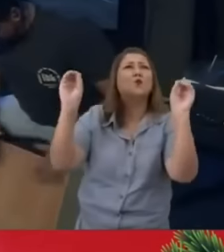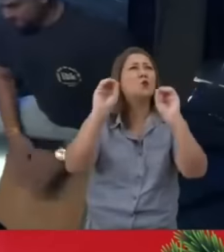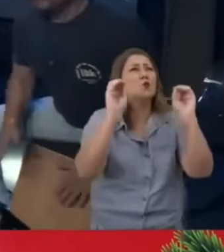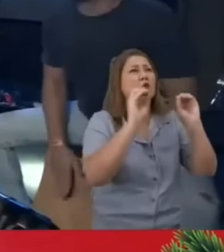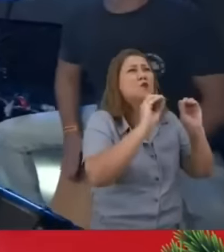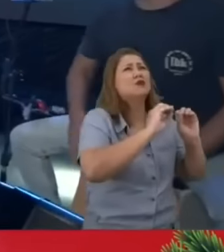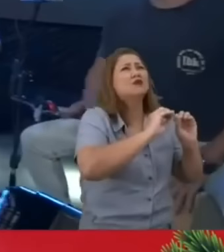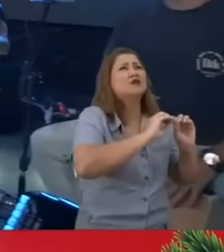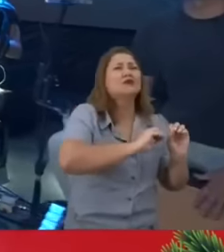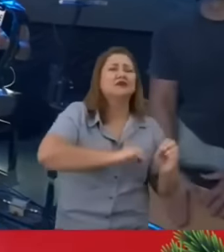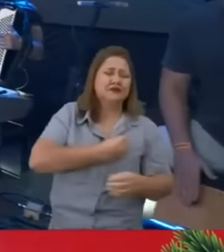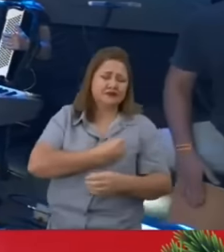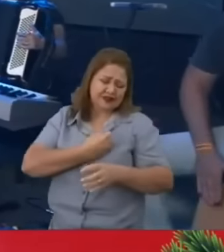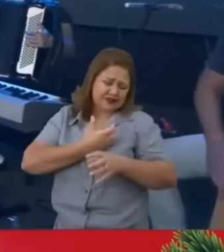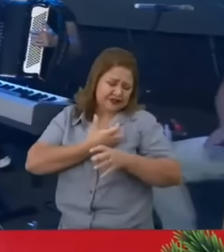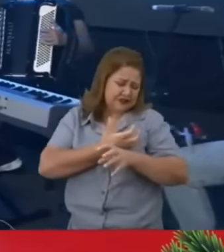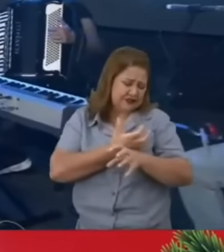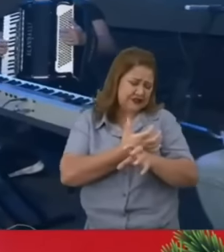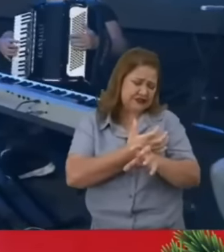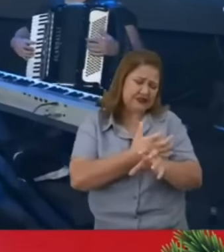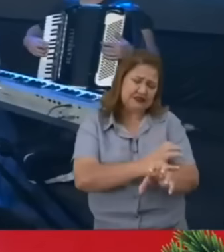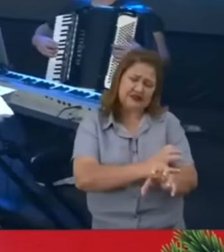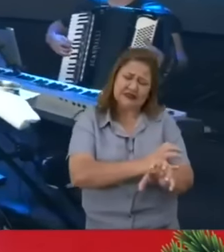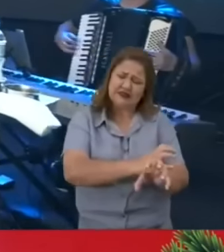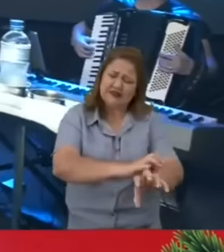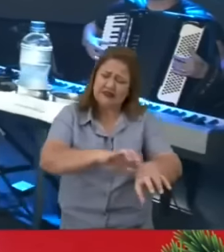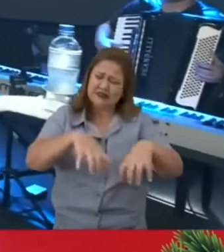vida vazia